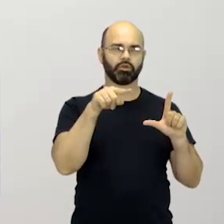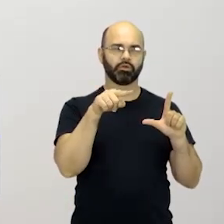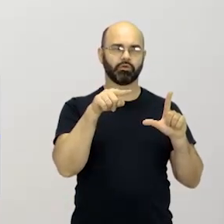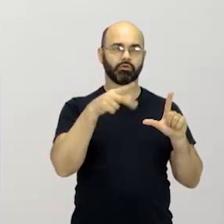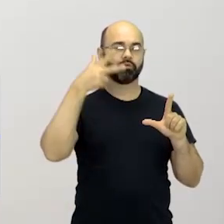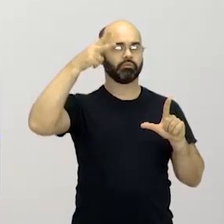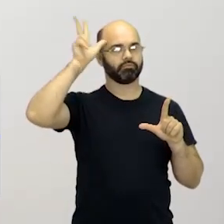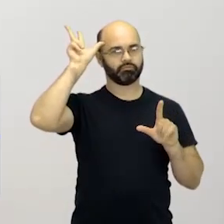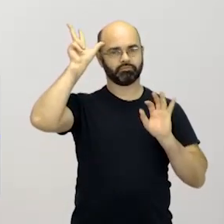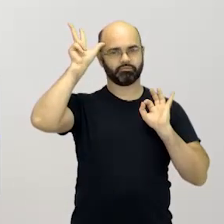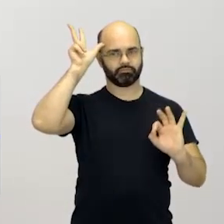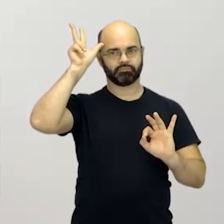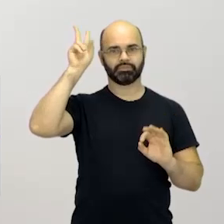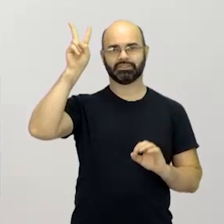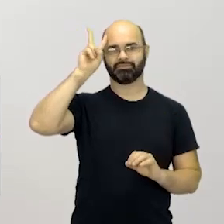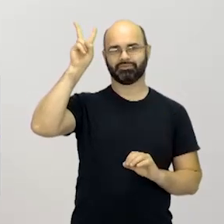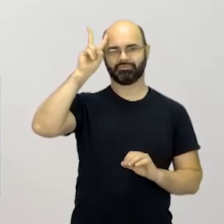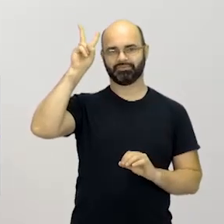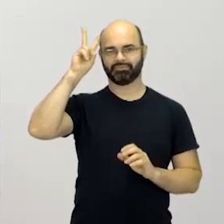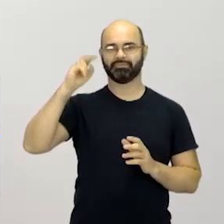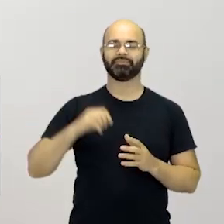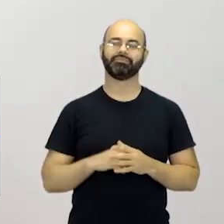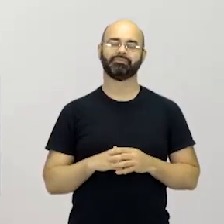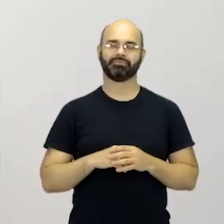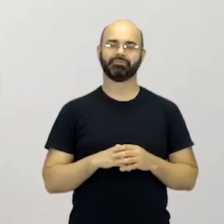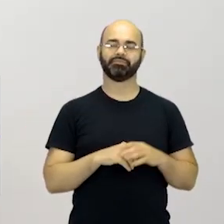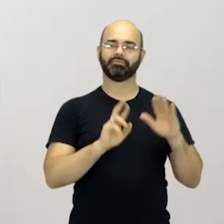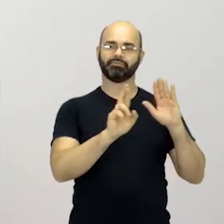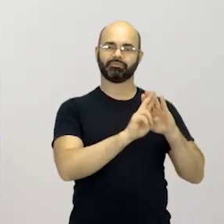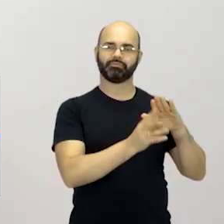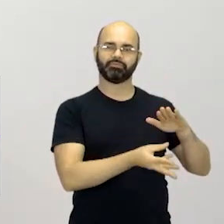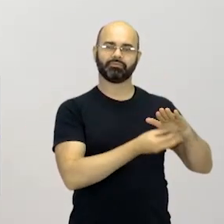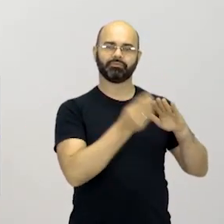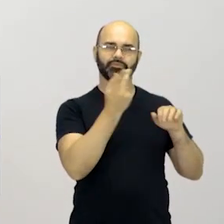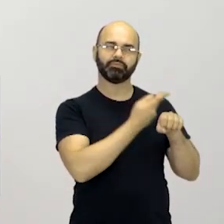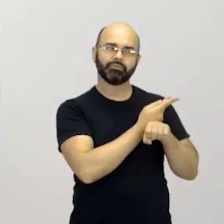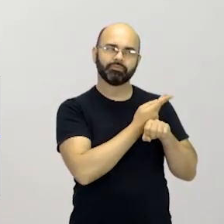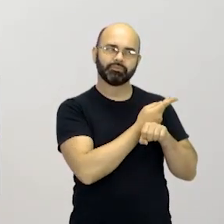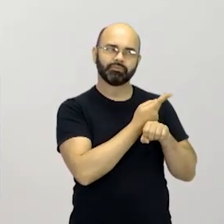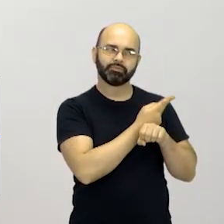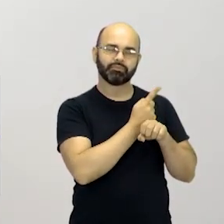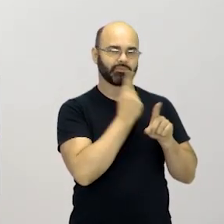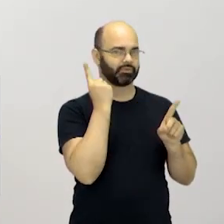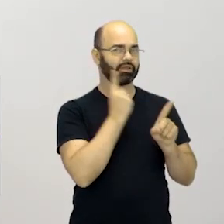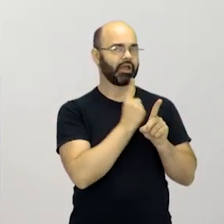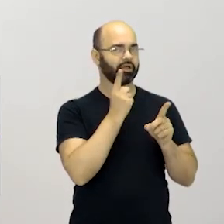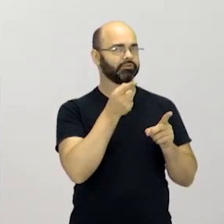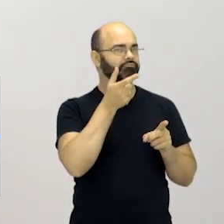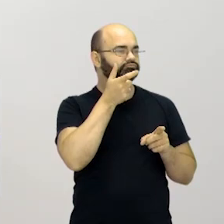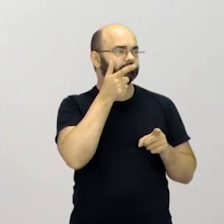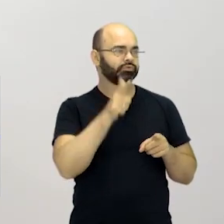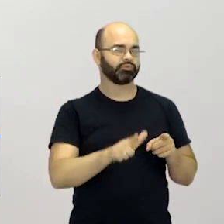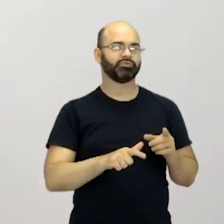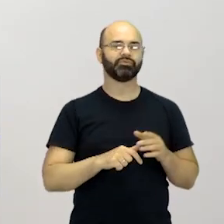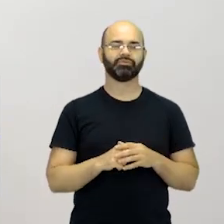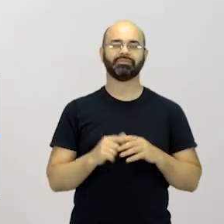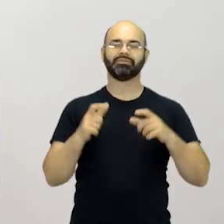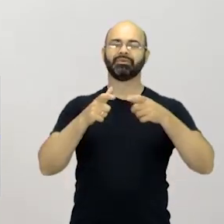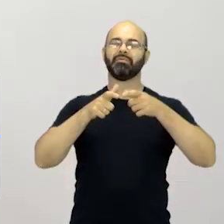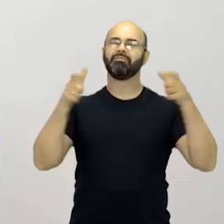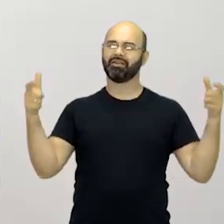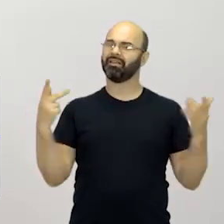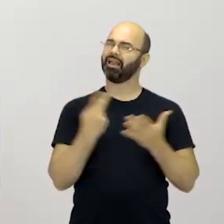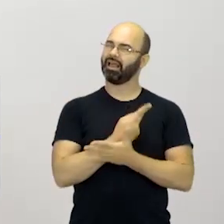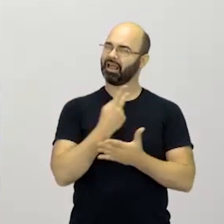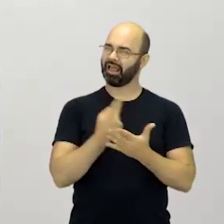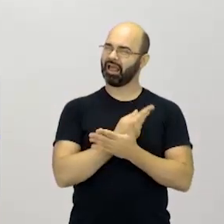Na segunda-feira. Foi na segunda-feira. Procura lá que vai dar certo. Olha lá, o professor José Neres falou assim, a maioria que marca errado é só pra zoar